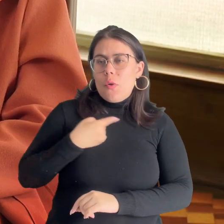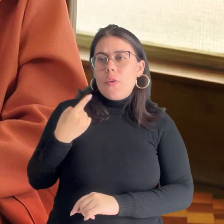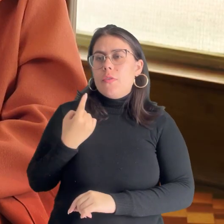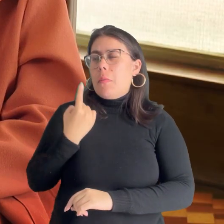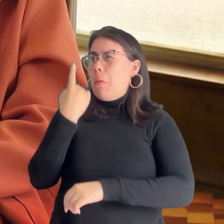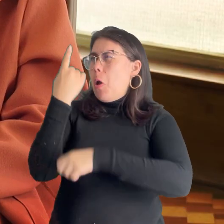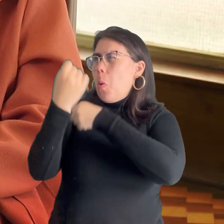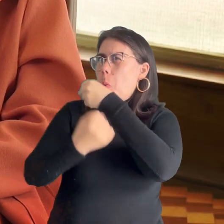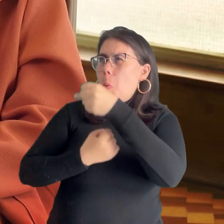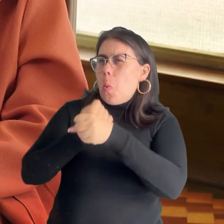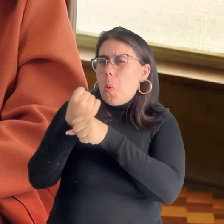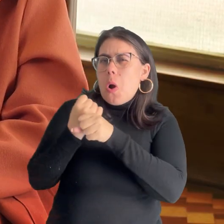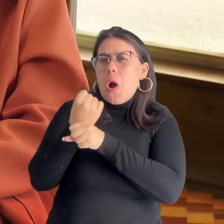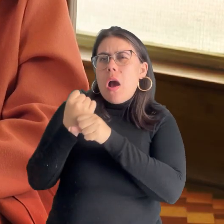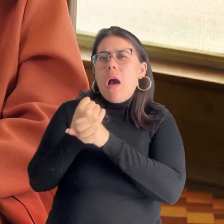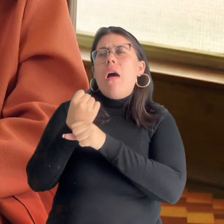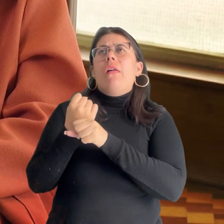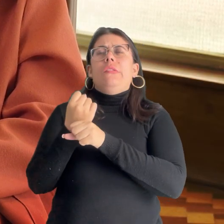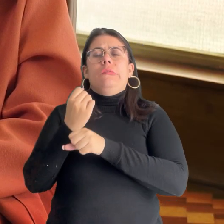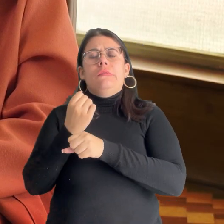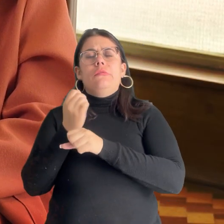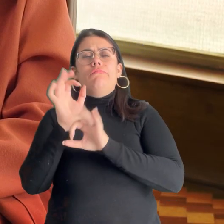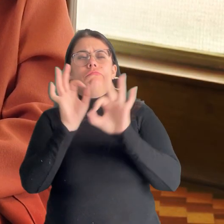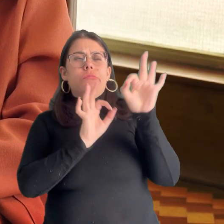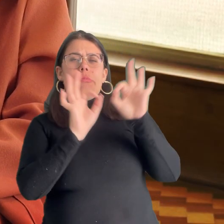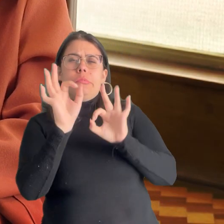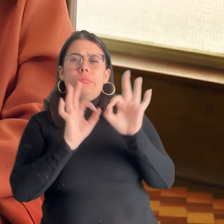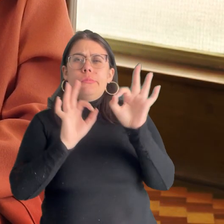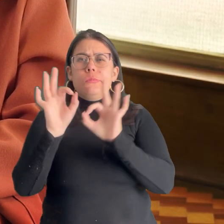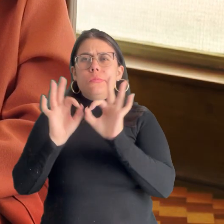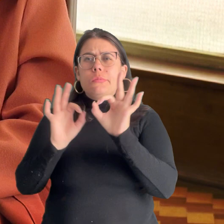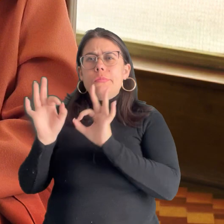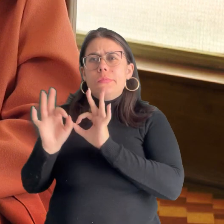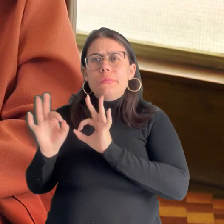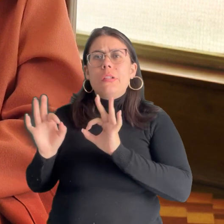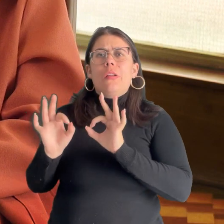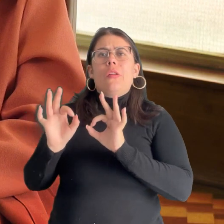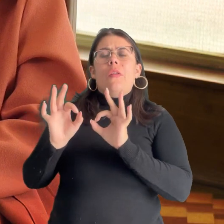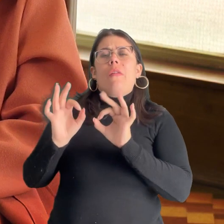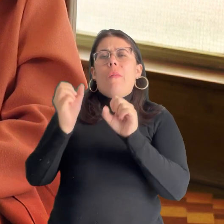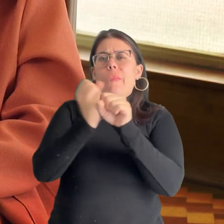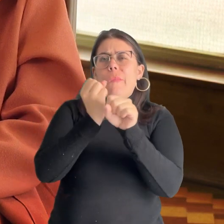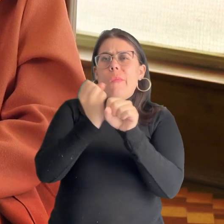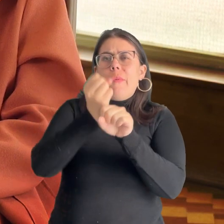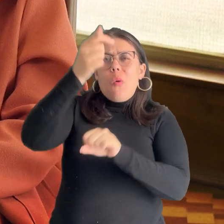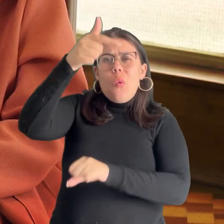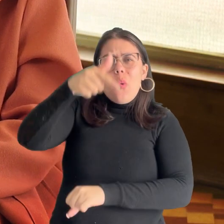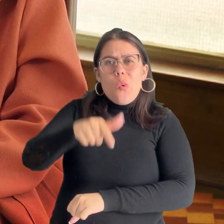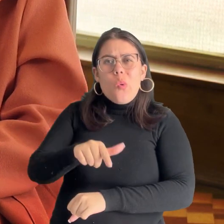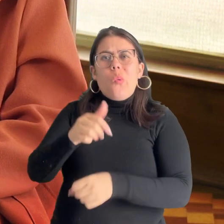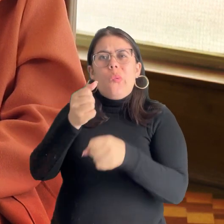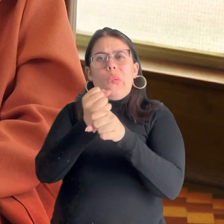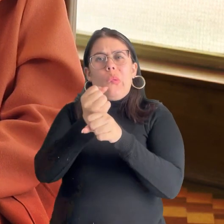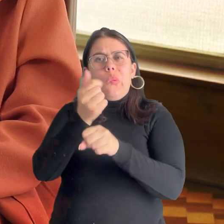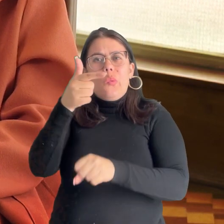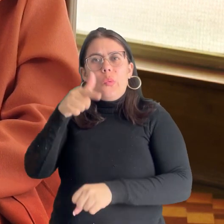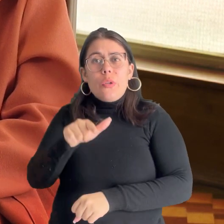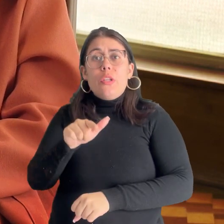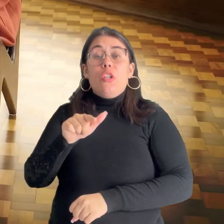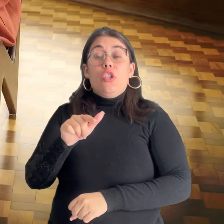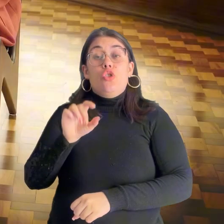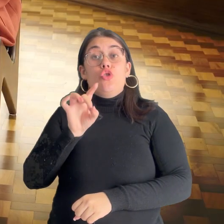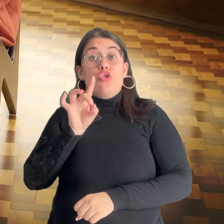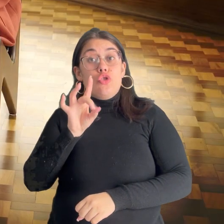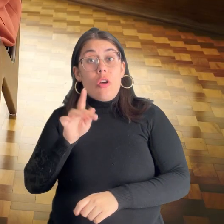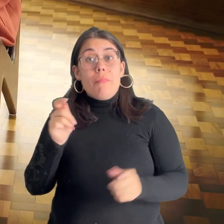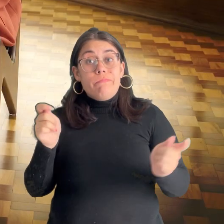ano fazendo restauro. O projeto de restauro só foi possível depois que conseguimos subir